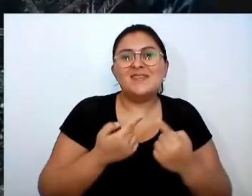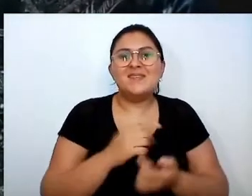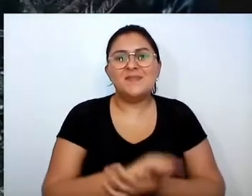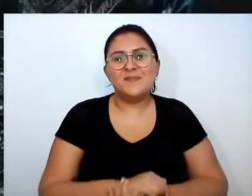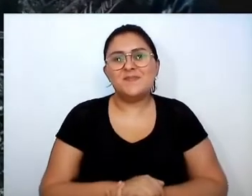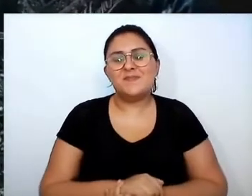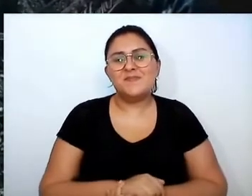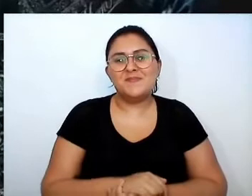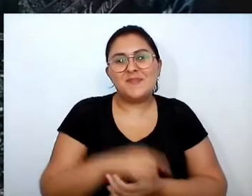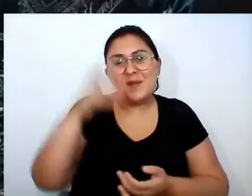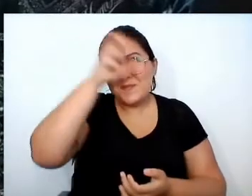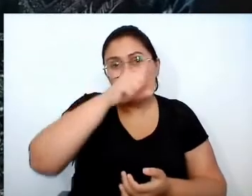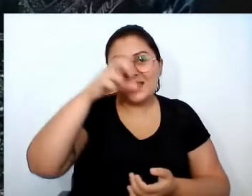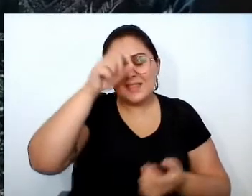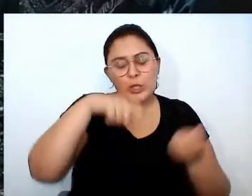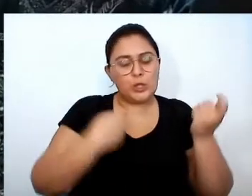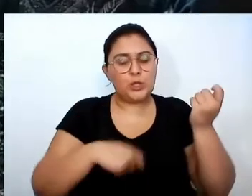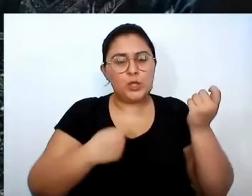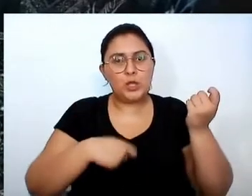Estudar guitarra também.